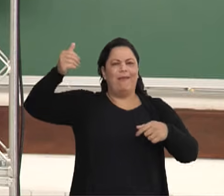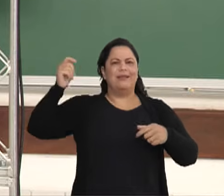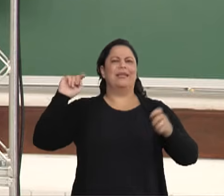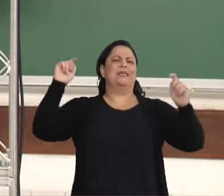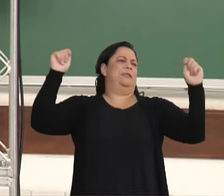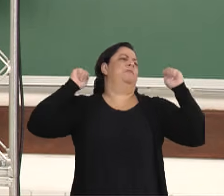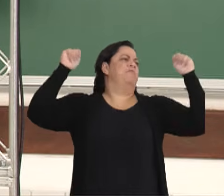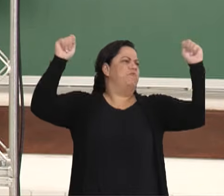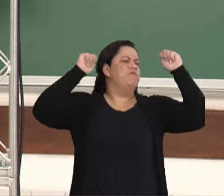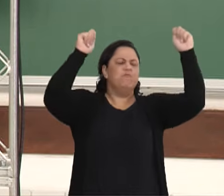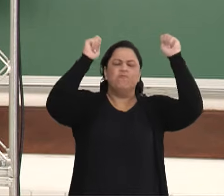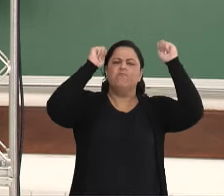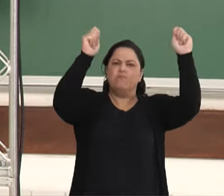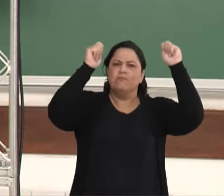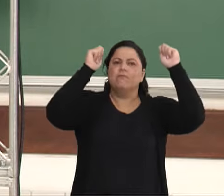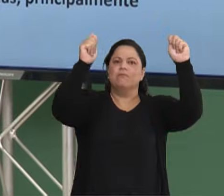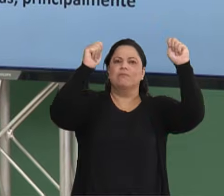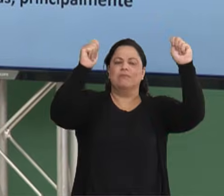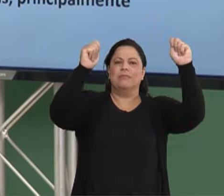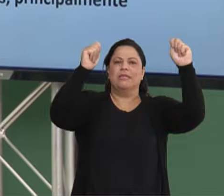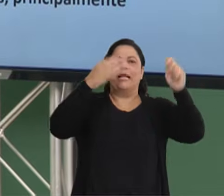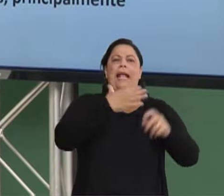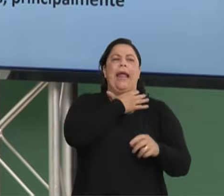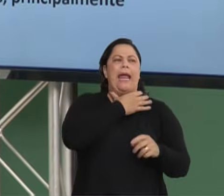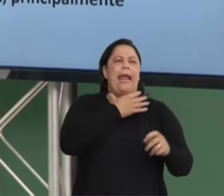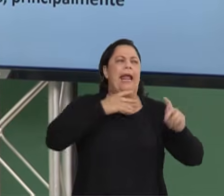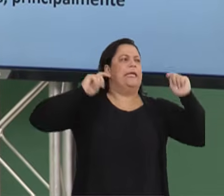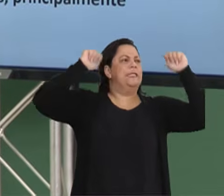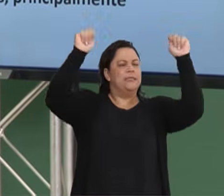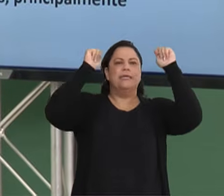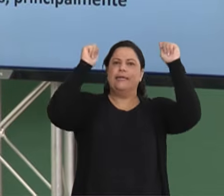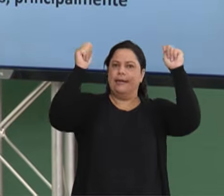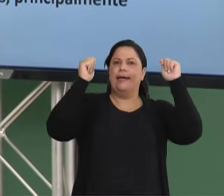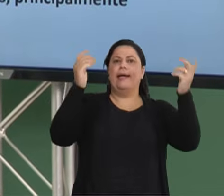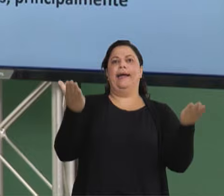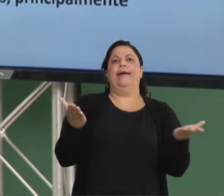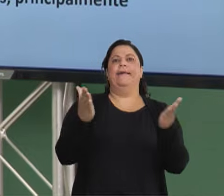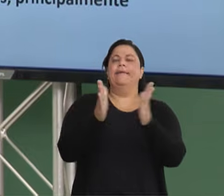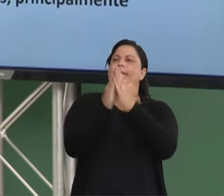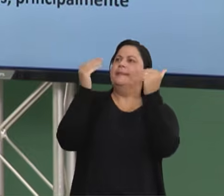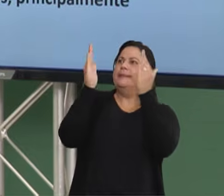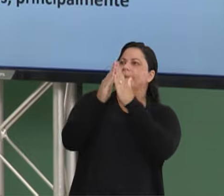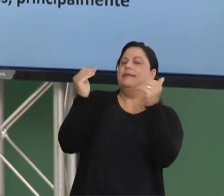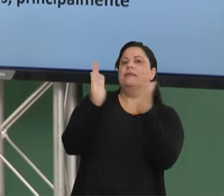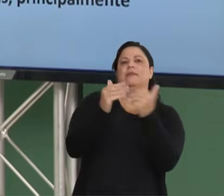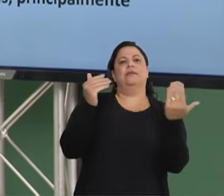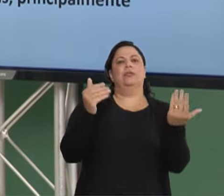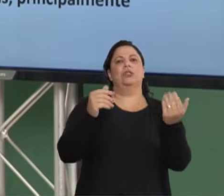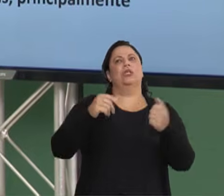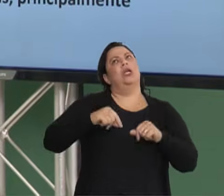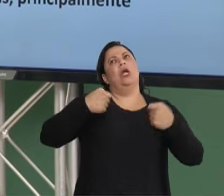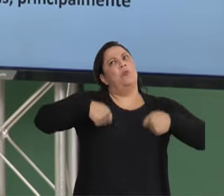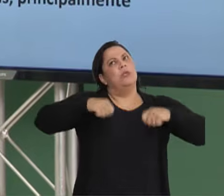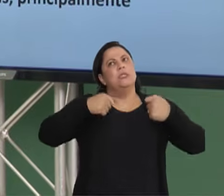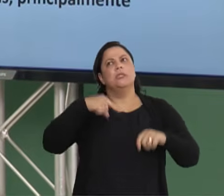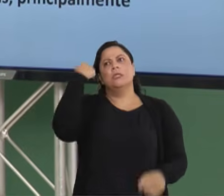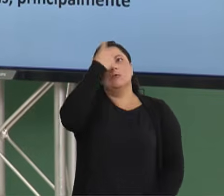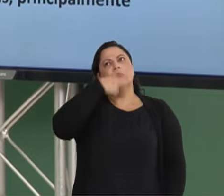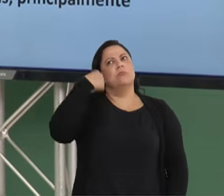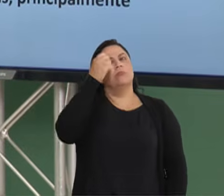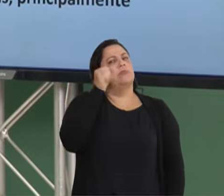horas. Então, o Ministério do Trabalho, que foi criado em 1930 ainda, já regula